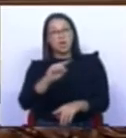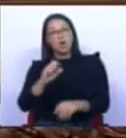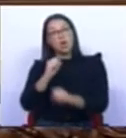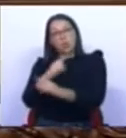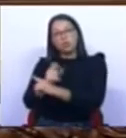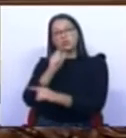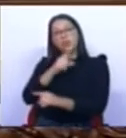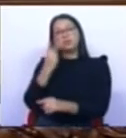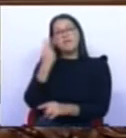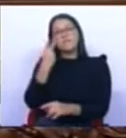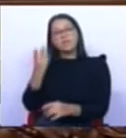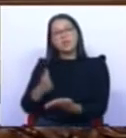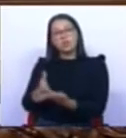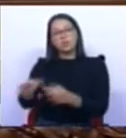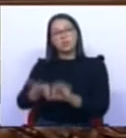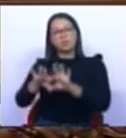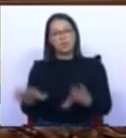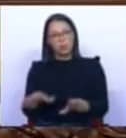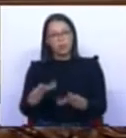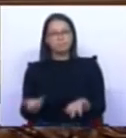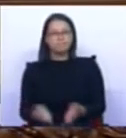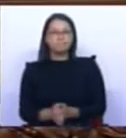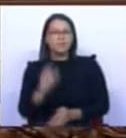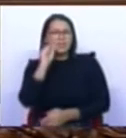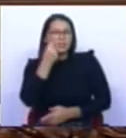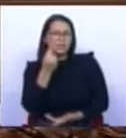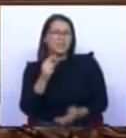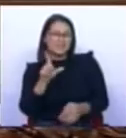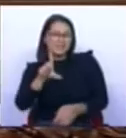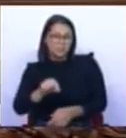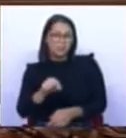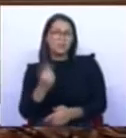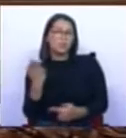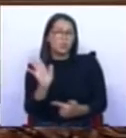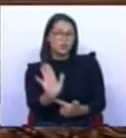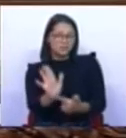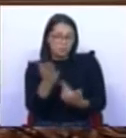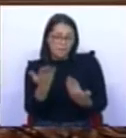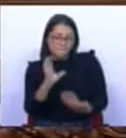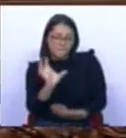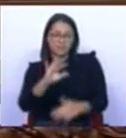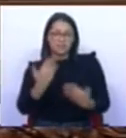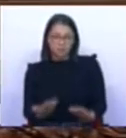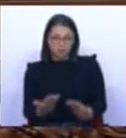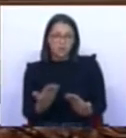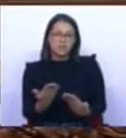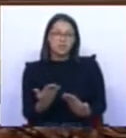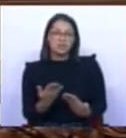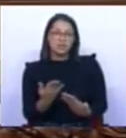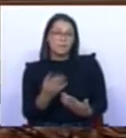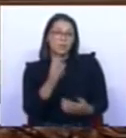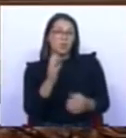seu rumo de consumo e poluição. Desconfiança ainda, porque o exemplo que temos no país, se estendido a todos os